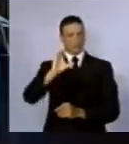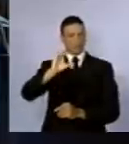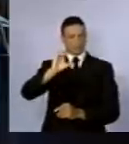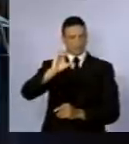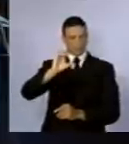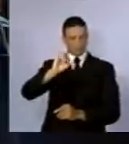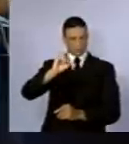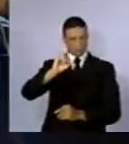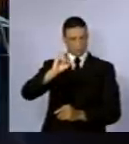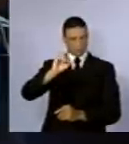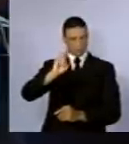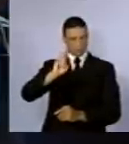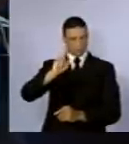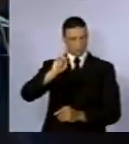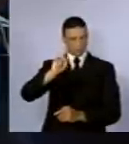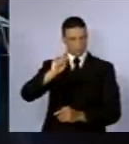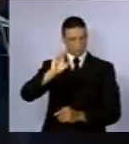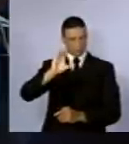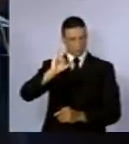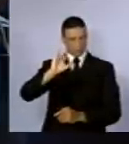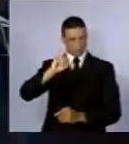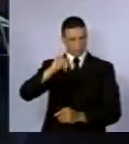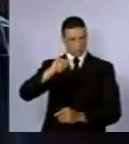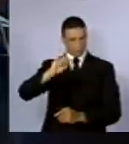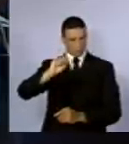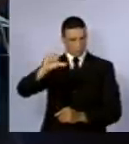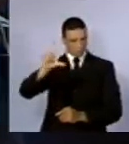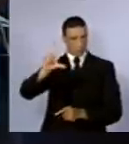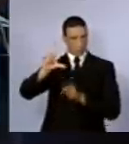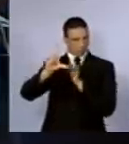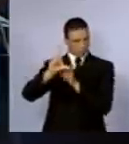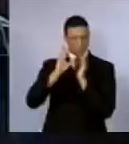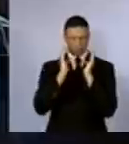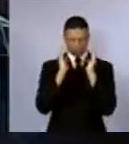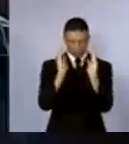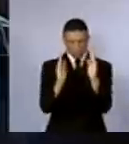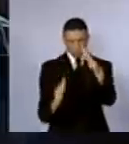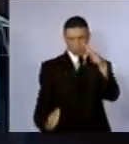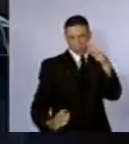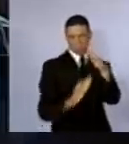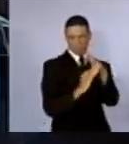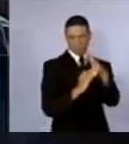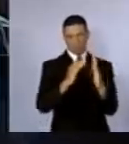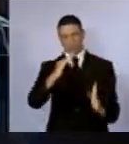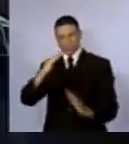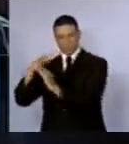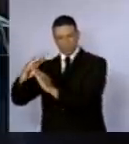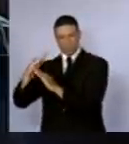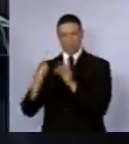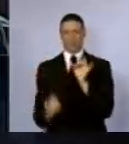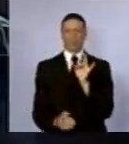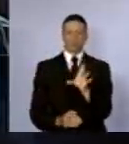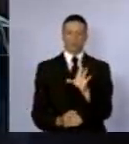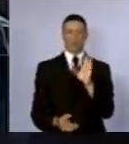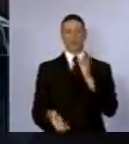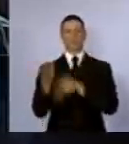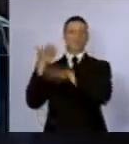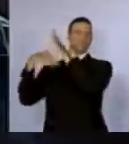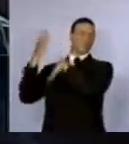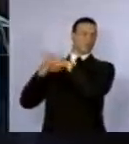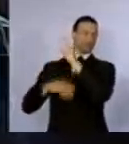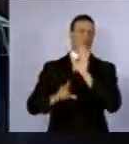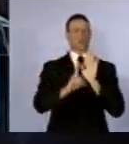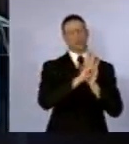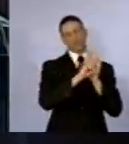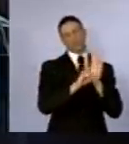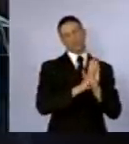faixa, né, ou seja, essa gestão e legislação da faixa é definida a partir de uma legislação muito antiga, desde a época do Decretão de 42,